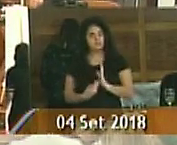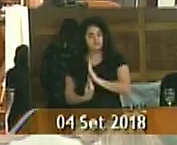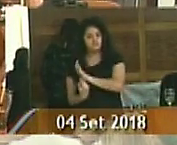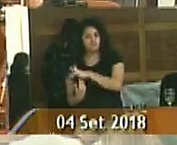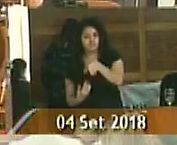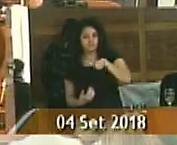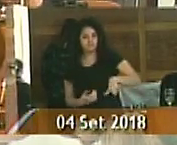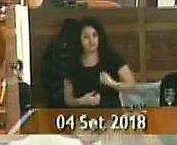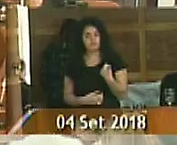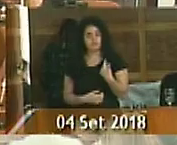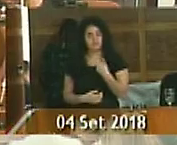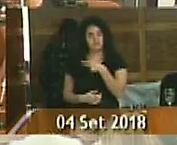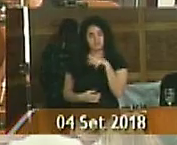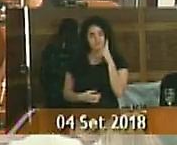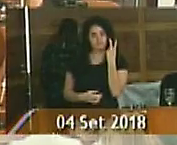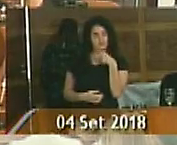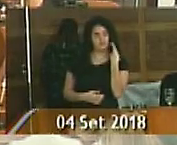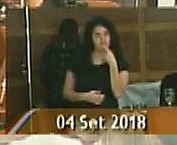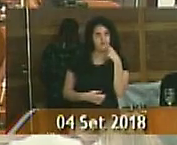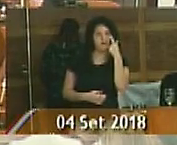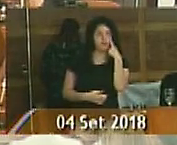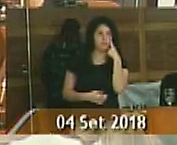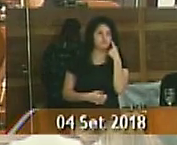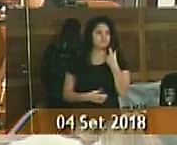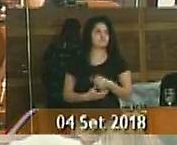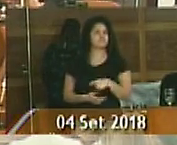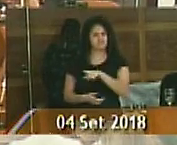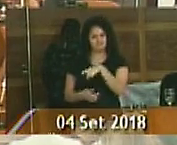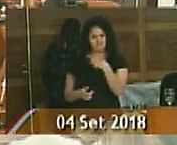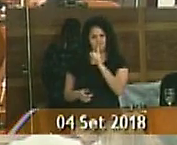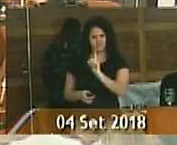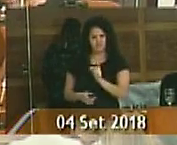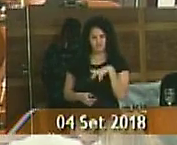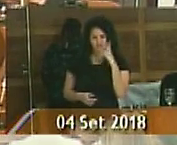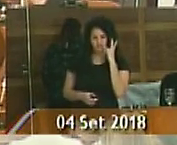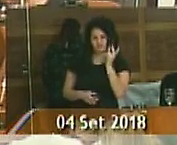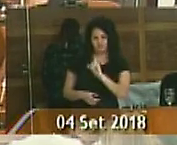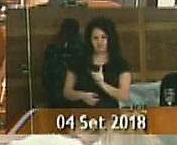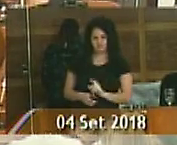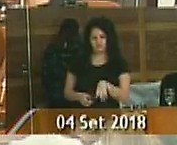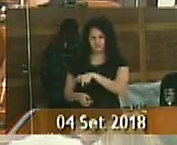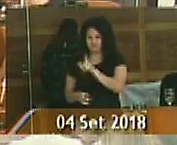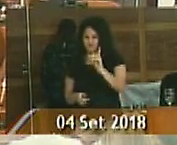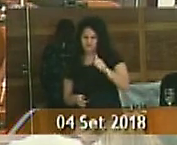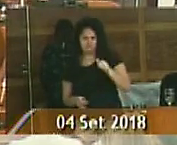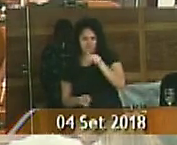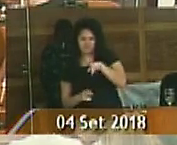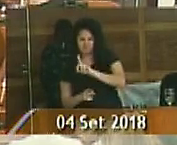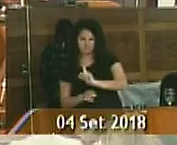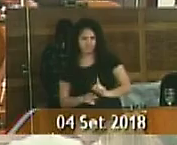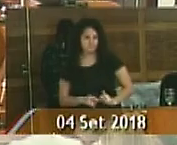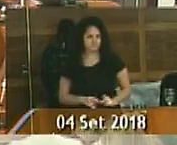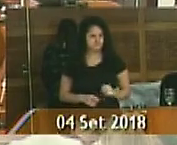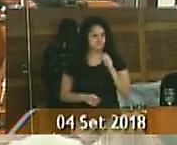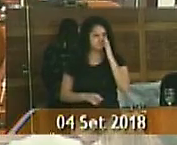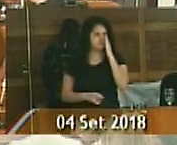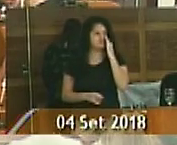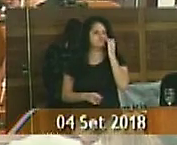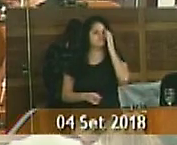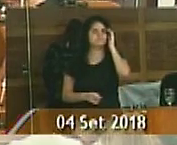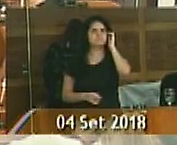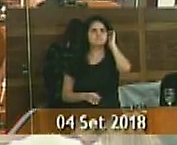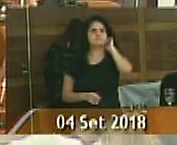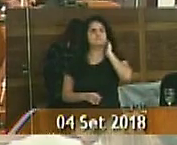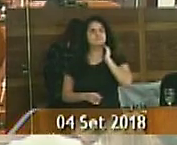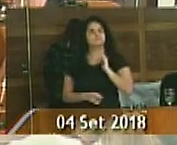melhorar. Eles falam assim, olha, não, isso aqui não foi o vereador, não, isso aqui não foi a associação, não, isso aqui não foi o órgão tal,